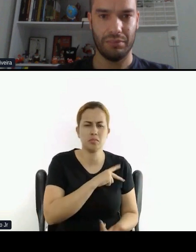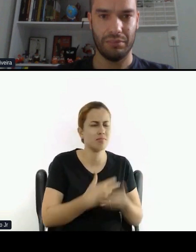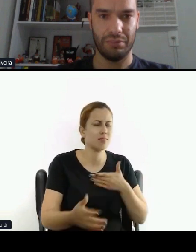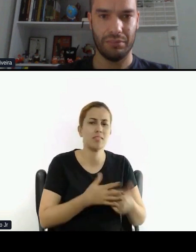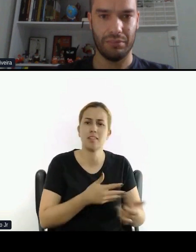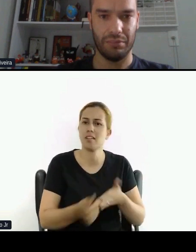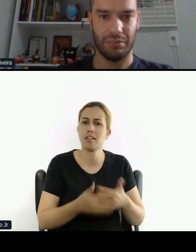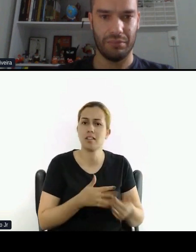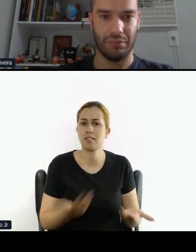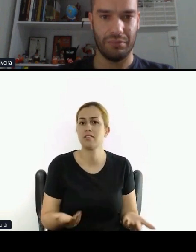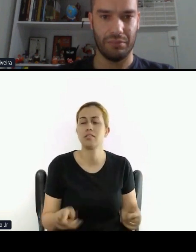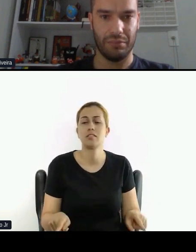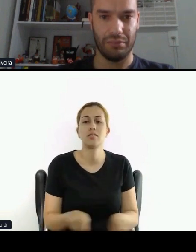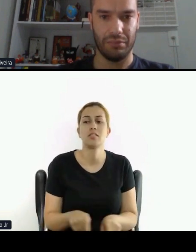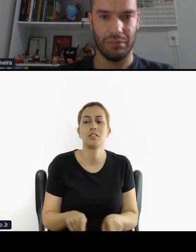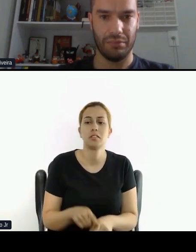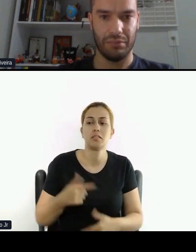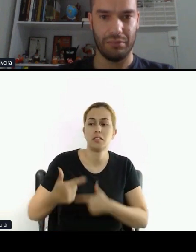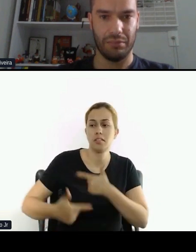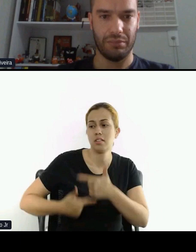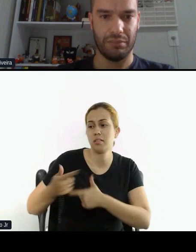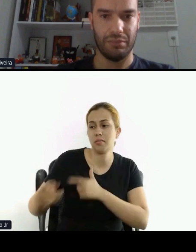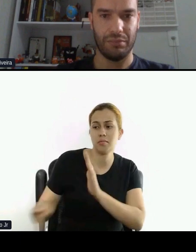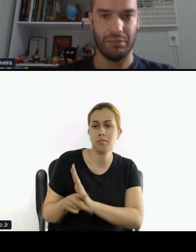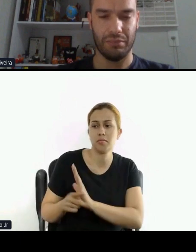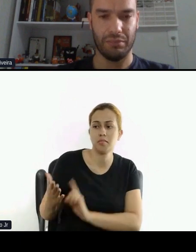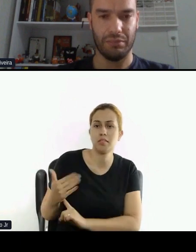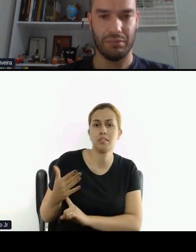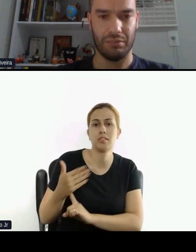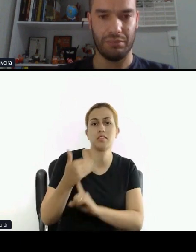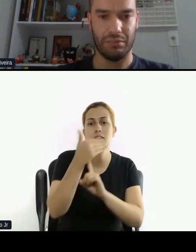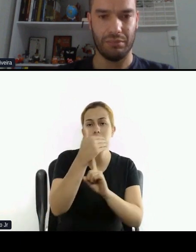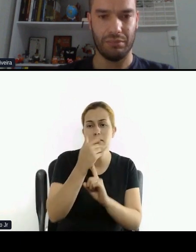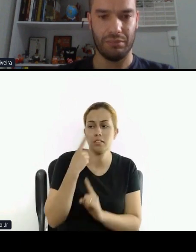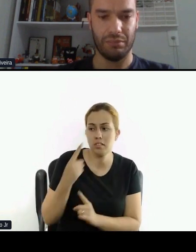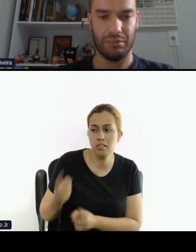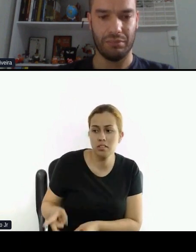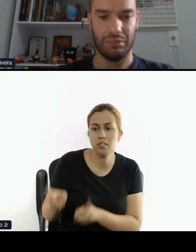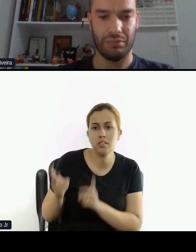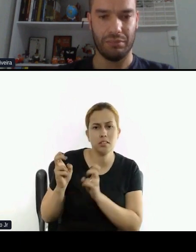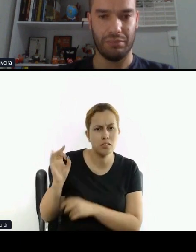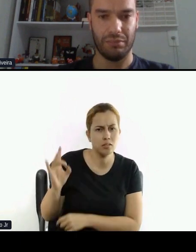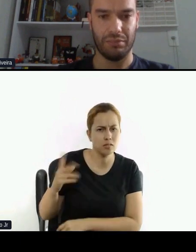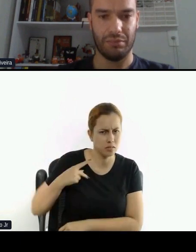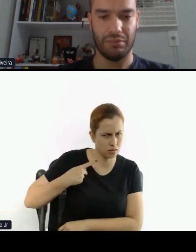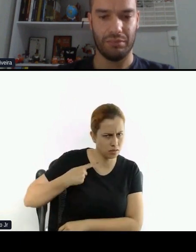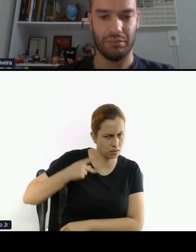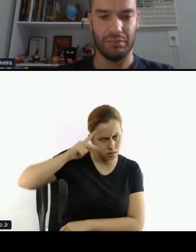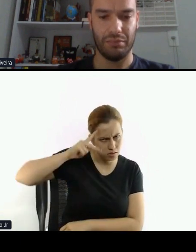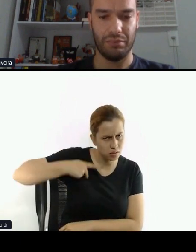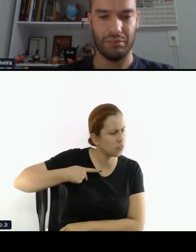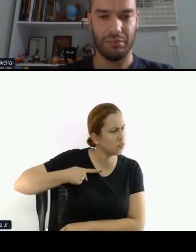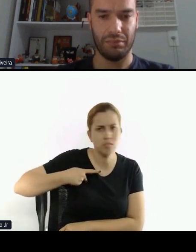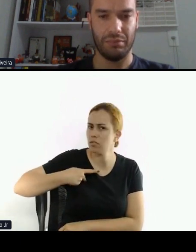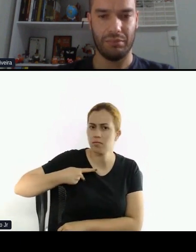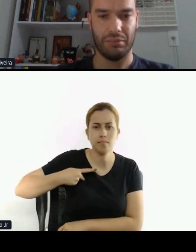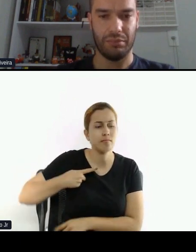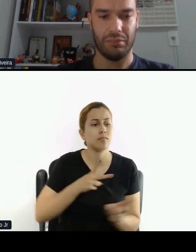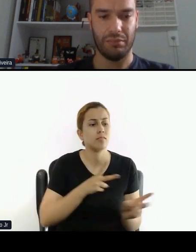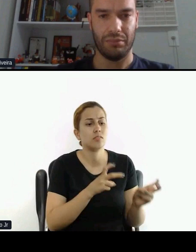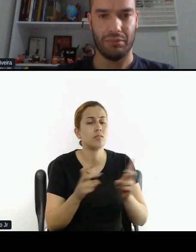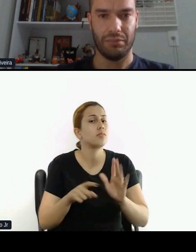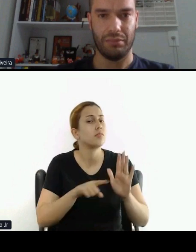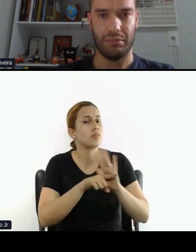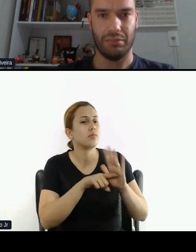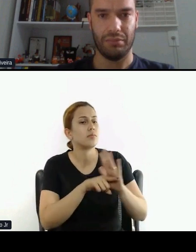os serviços também de tecnologias, eu vejo também como, não só eu, né? Mas a gente vê muito aí sobre as pesquisas,